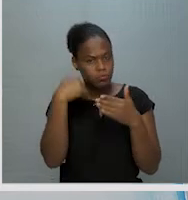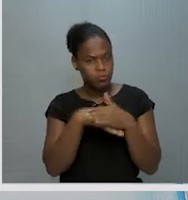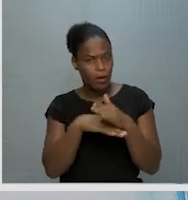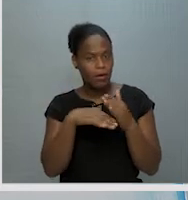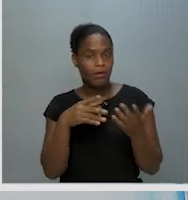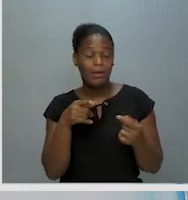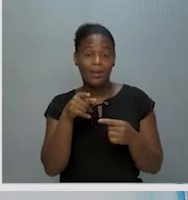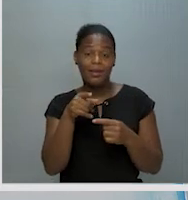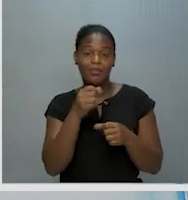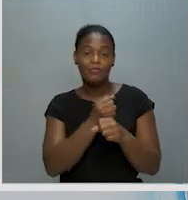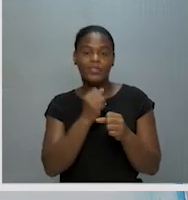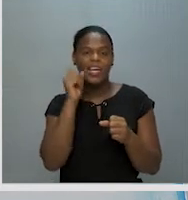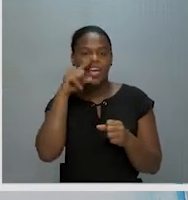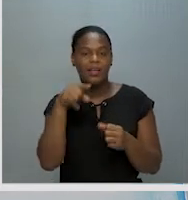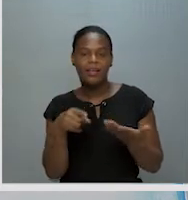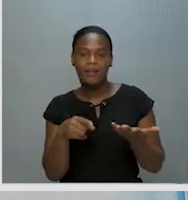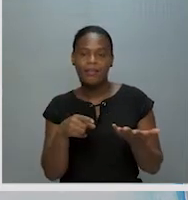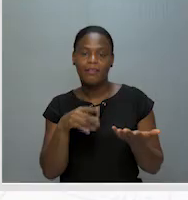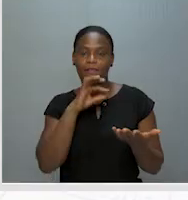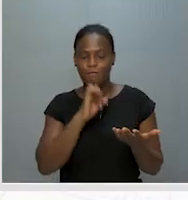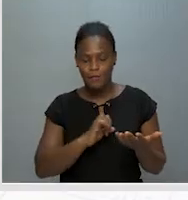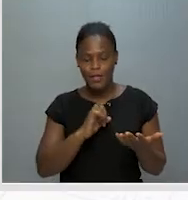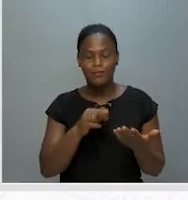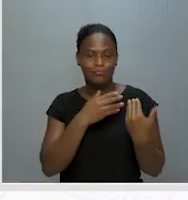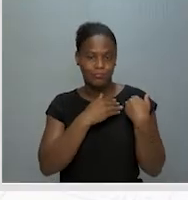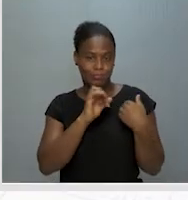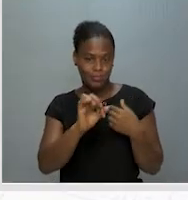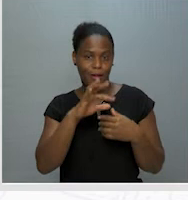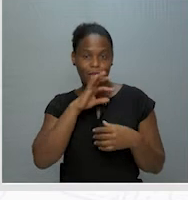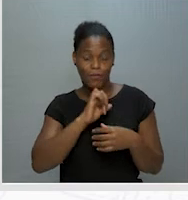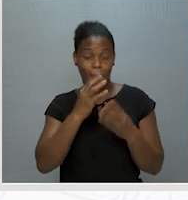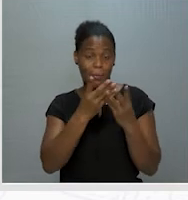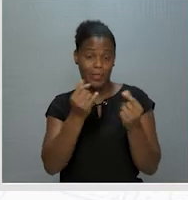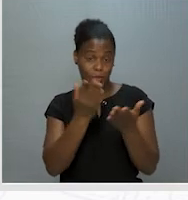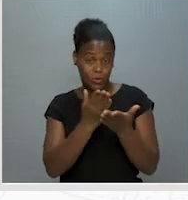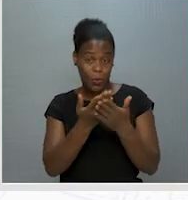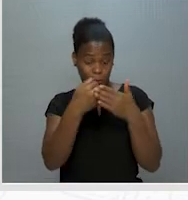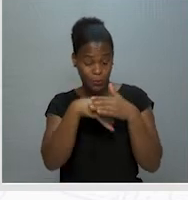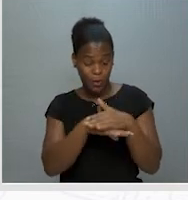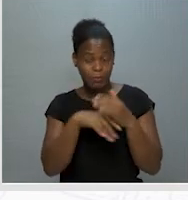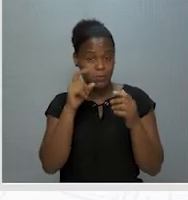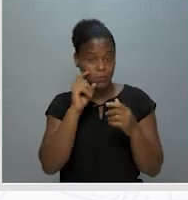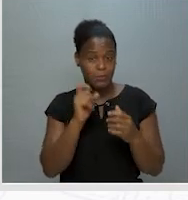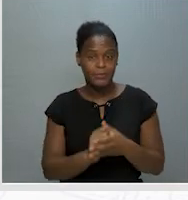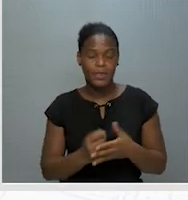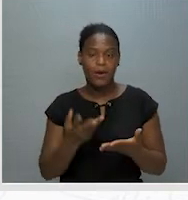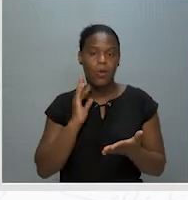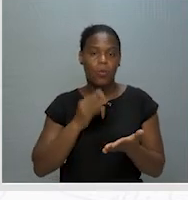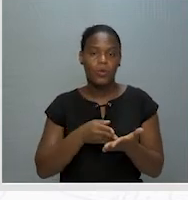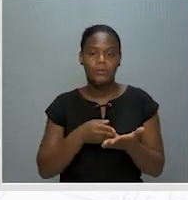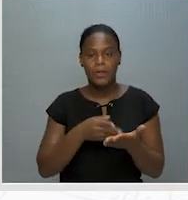escolares, esta é a função dos filhos. Devem conservar os materiais escolares. E, por